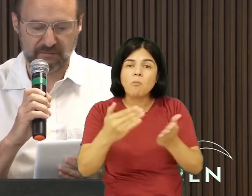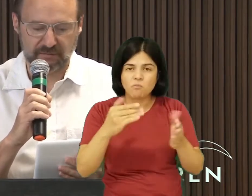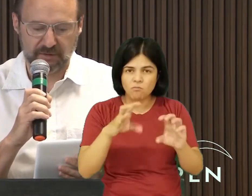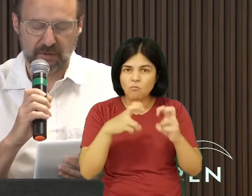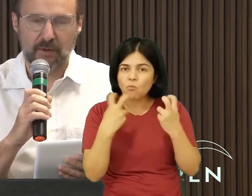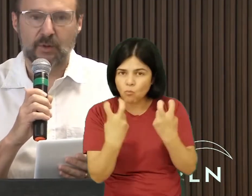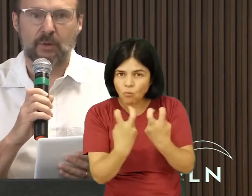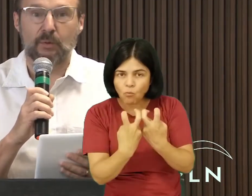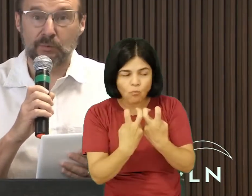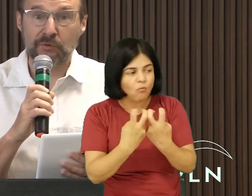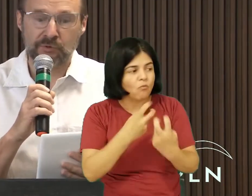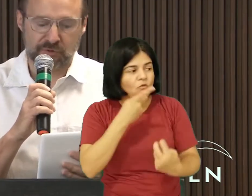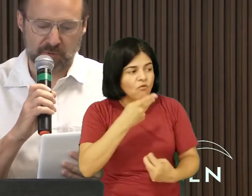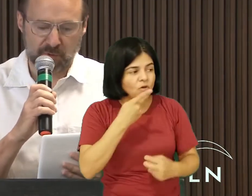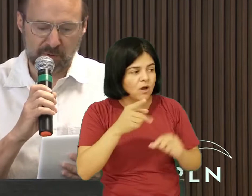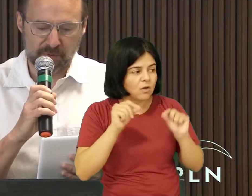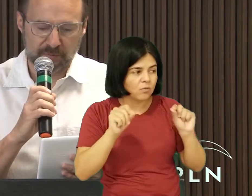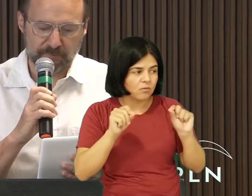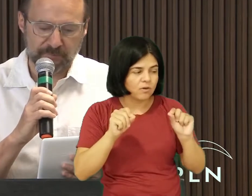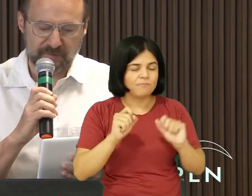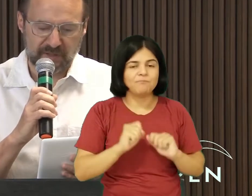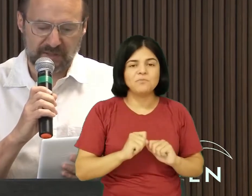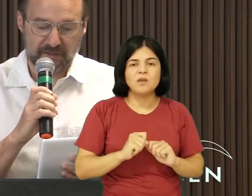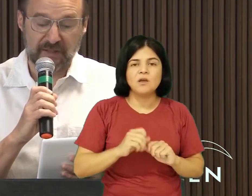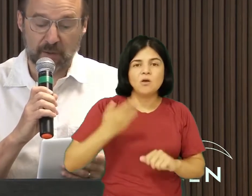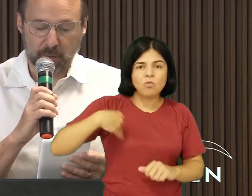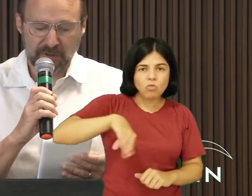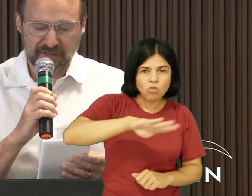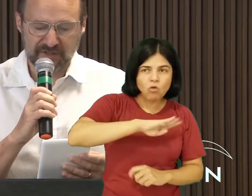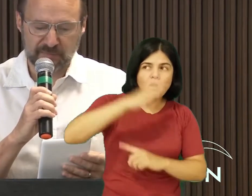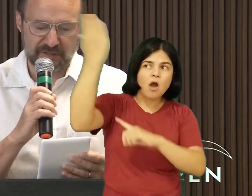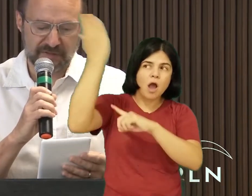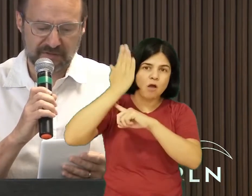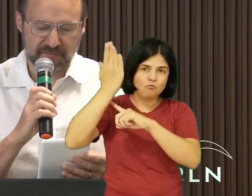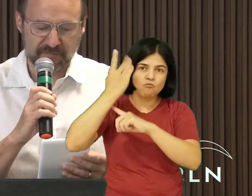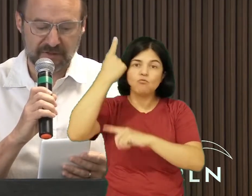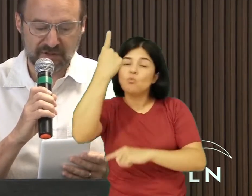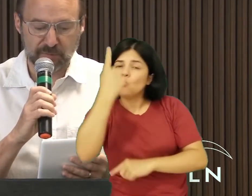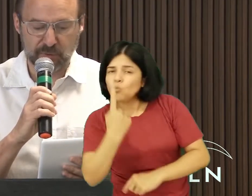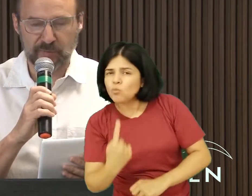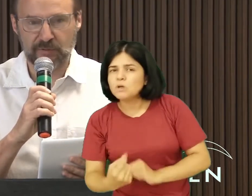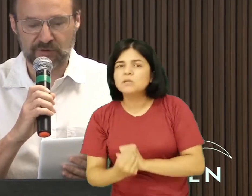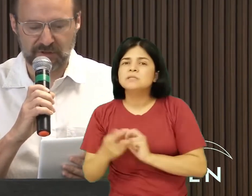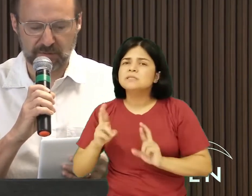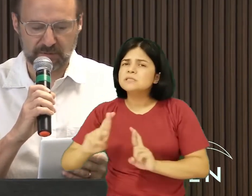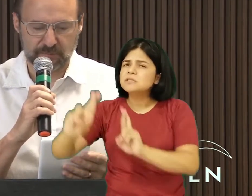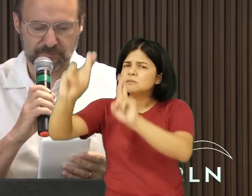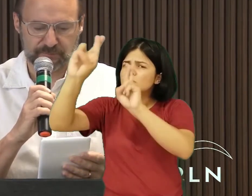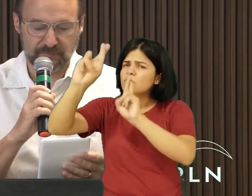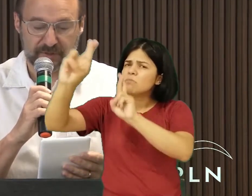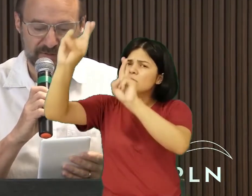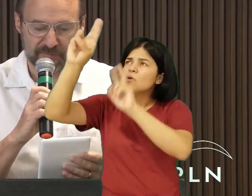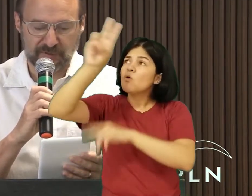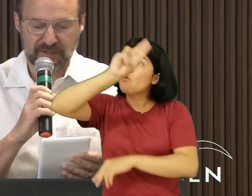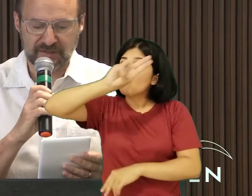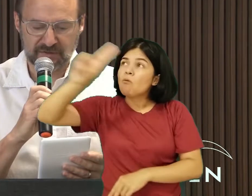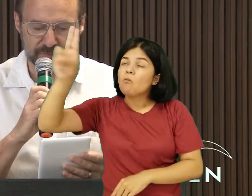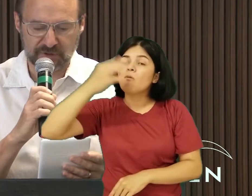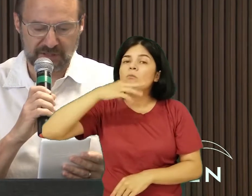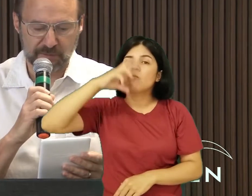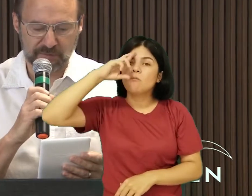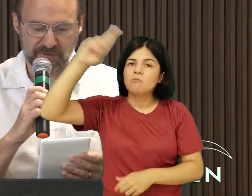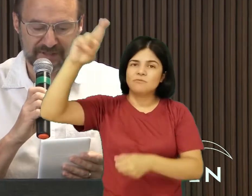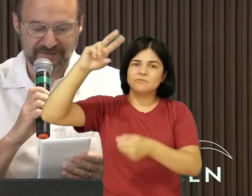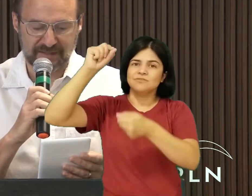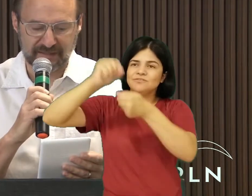né? O nosso socorro e única esperança estão no nome do Senhor, que fez